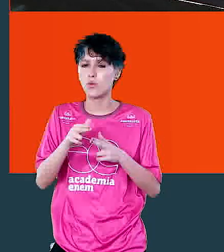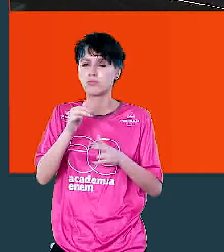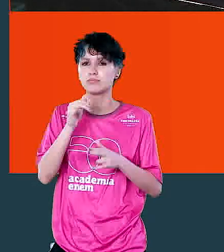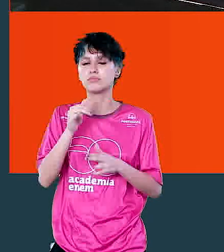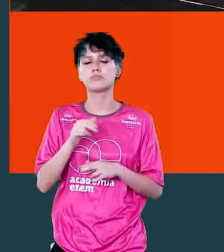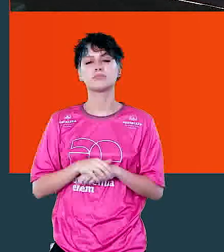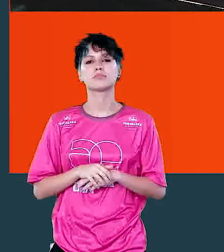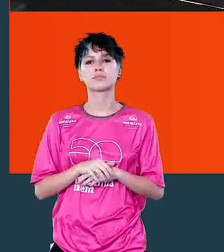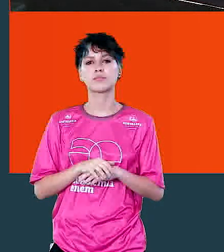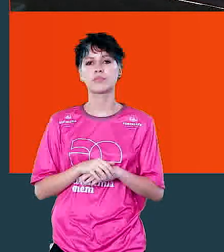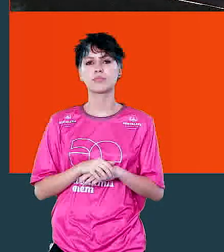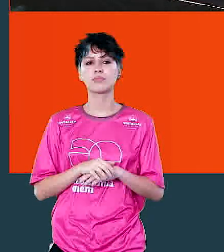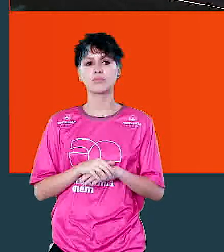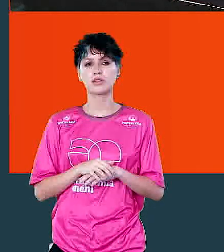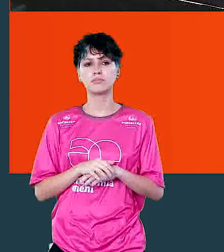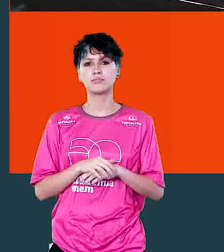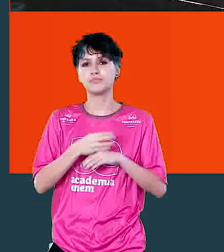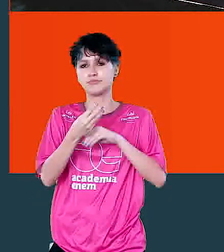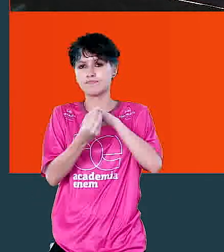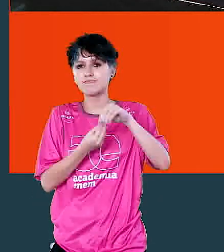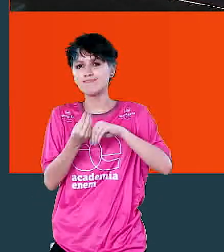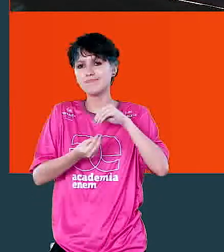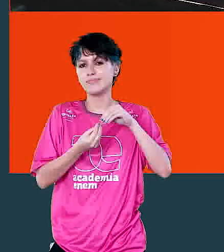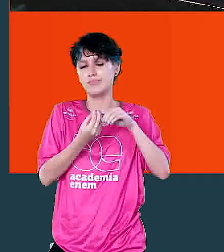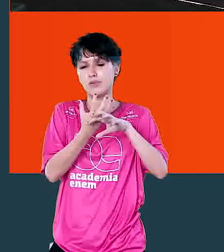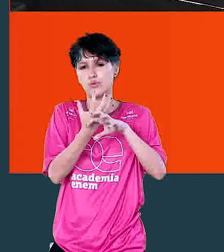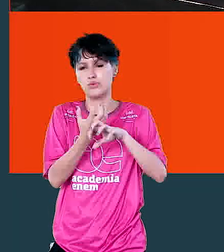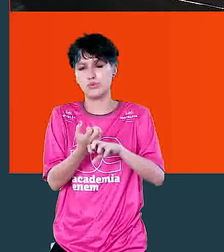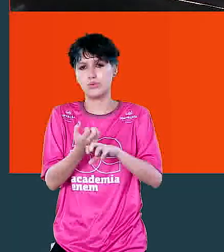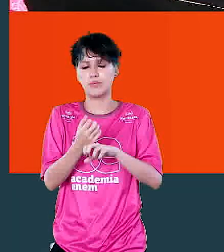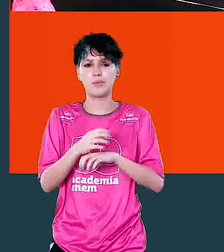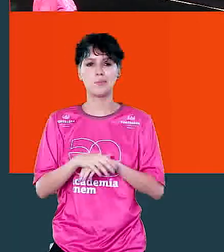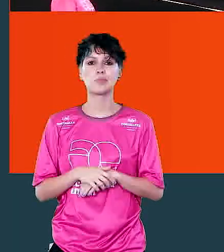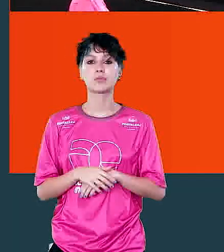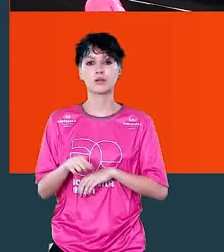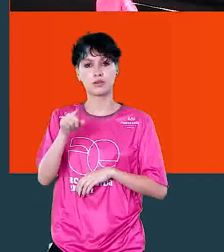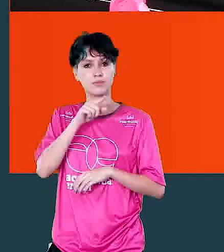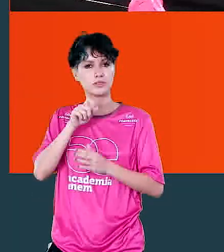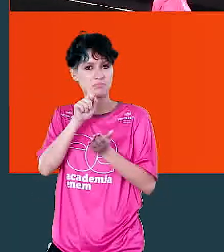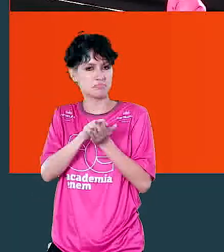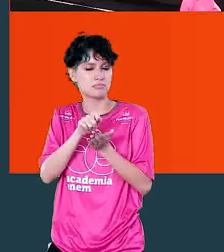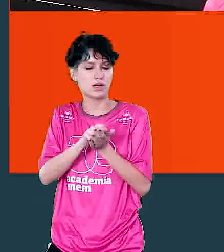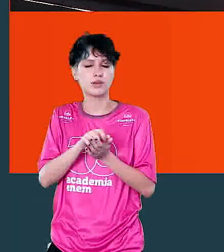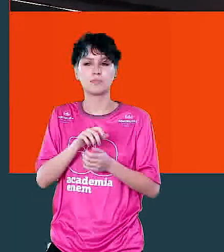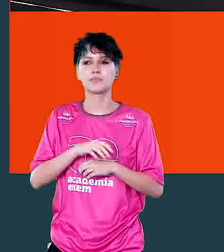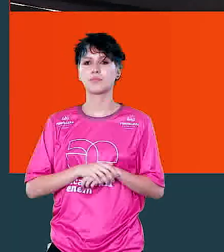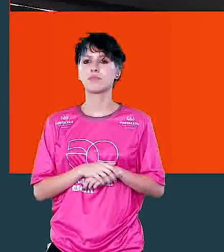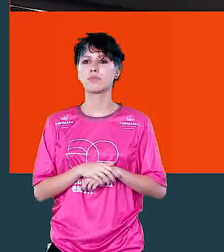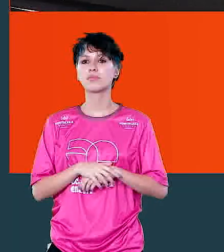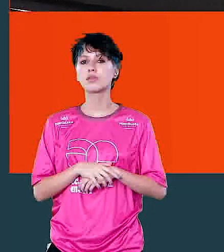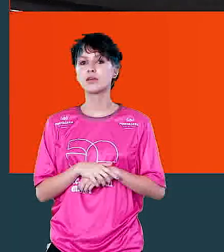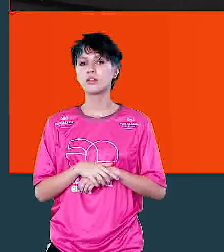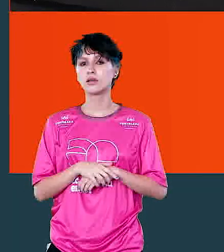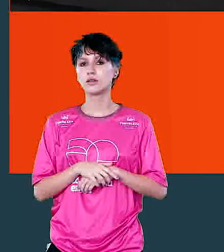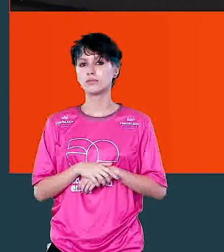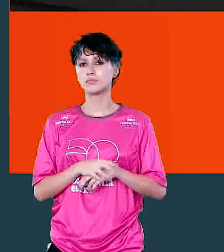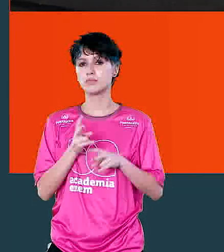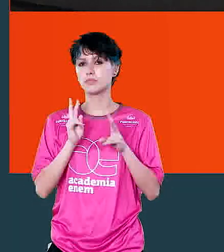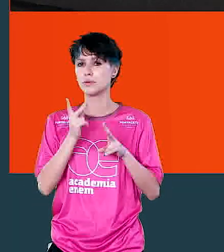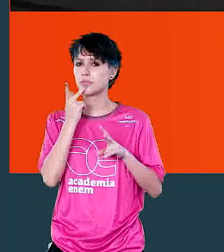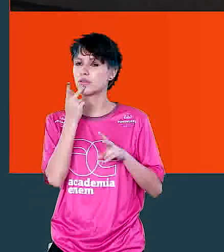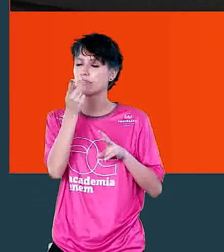dissolve, semelhante. Então, toda vez, eu gostaria que vocês anotassem isso. Toda vez que a gente fala de